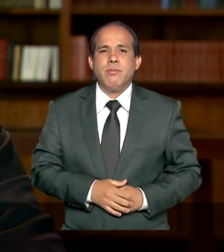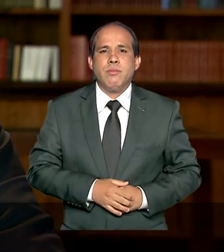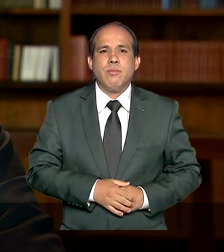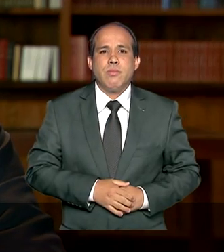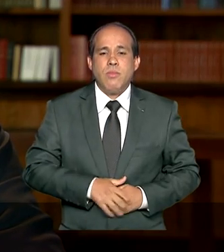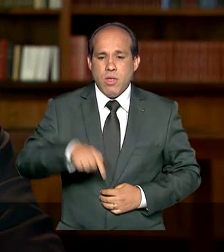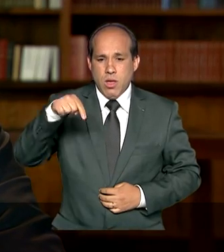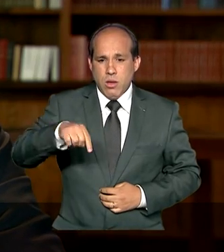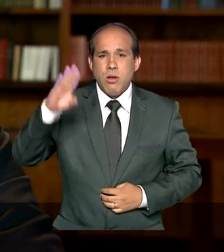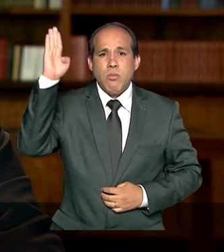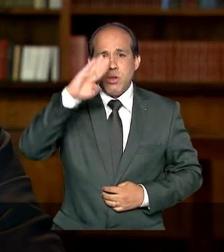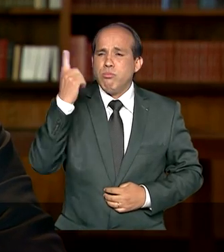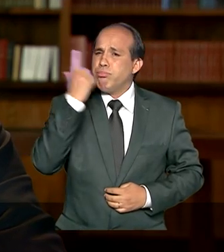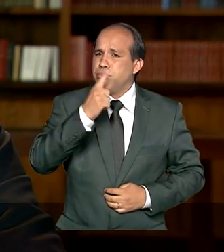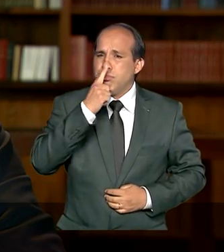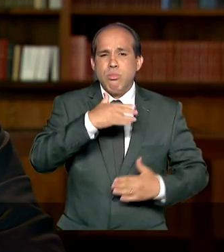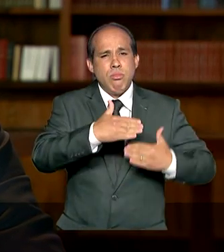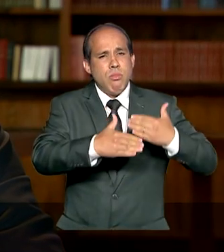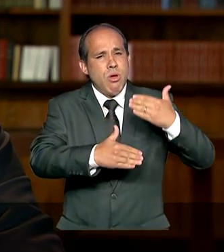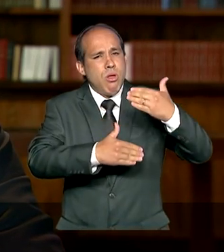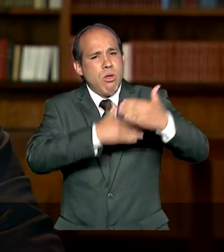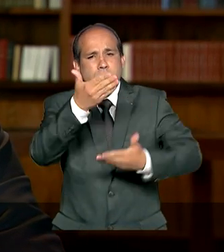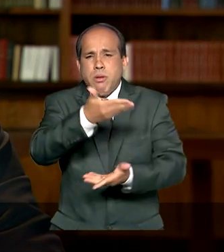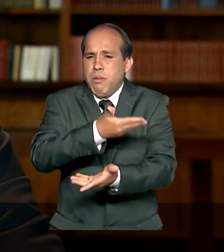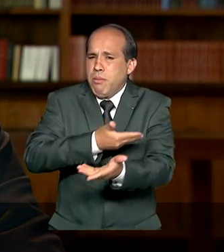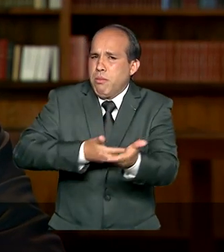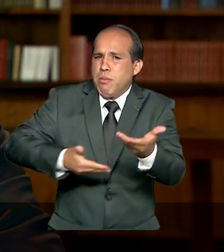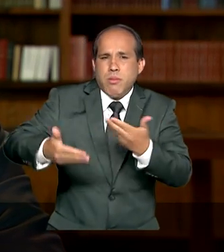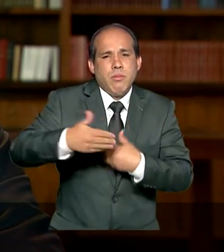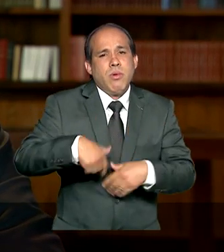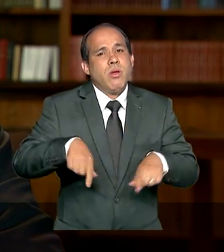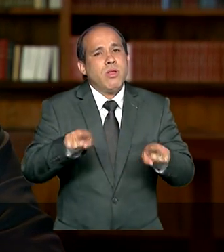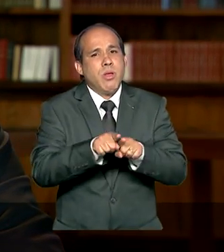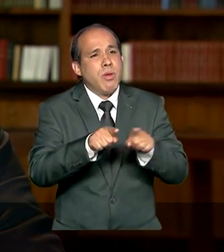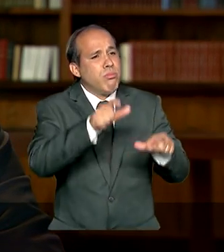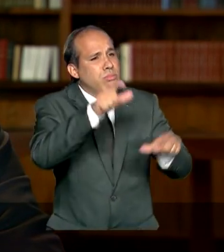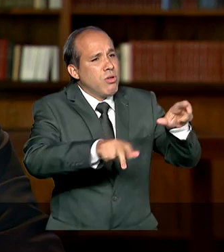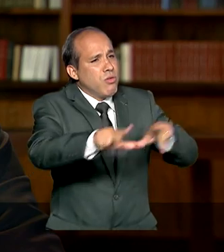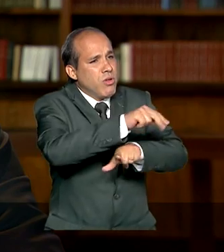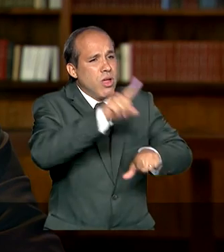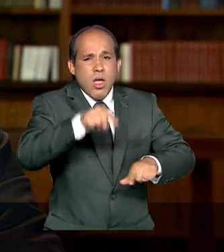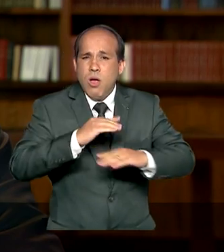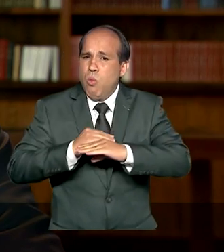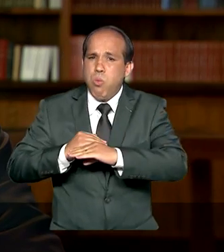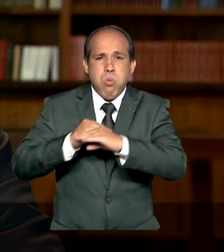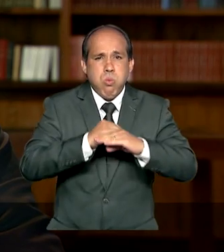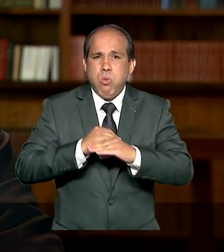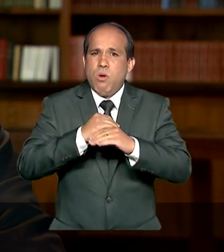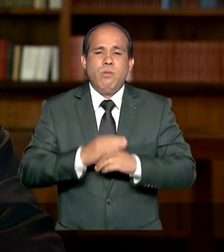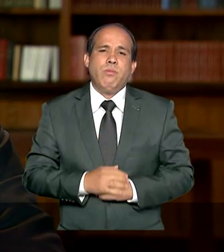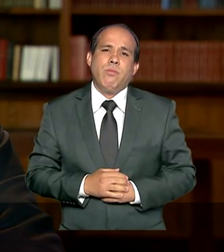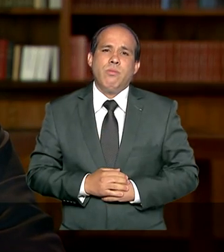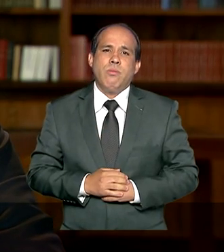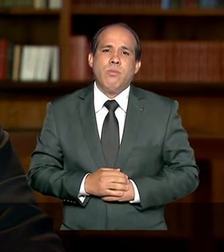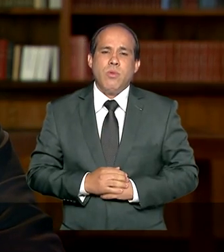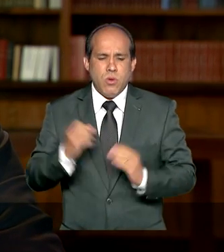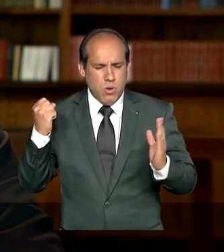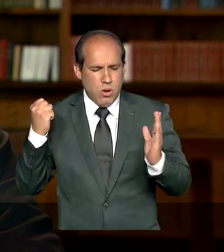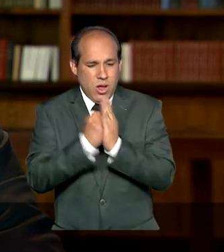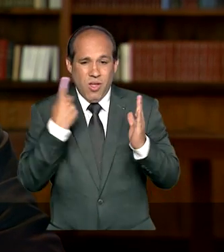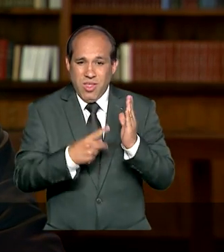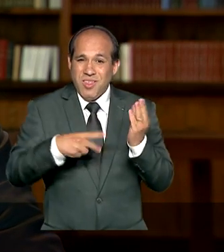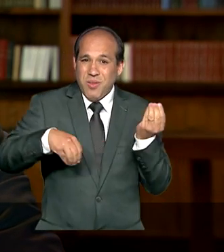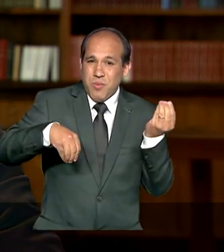o Brasil desenvolveu o senso de tolerância os diferentes tornavam-se iguais O